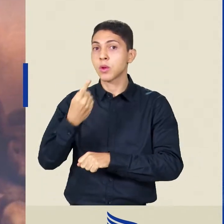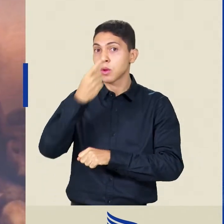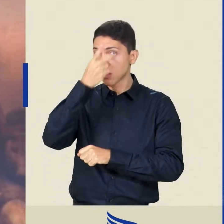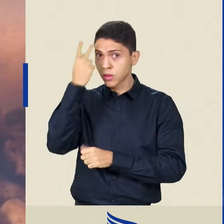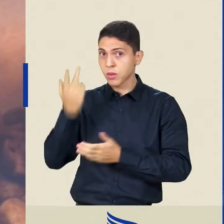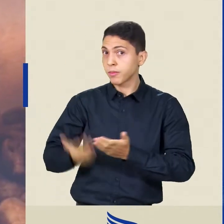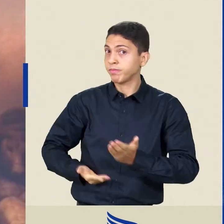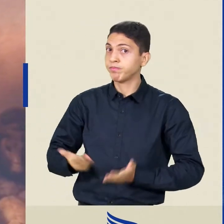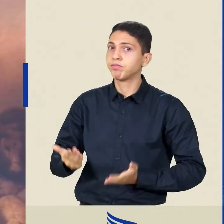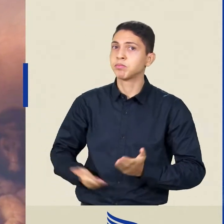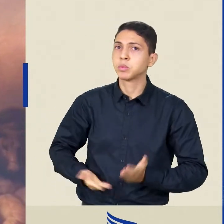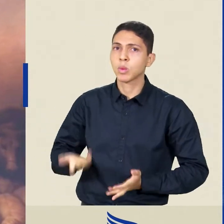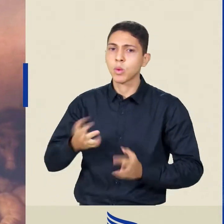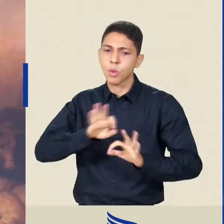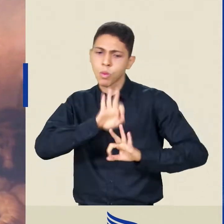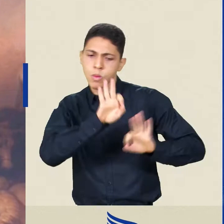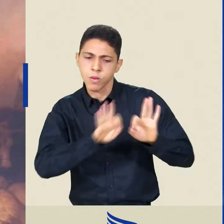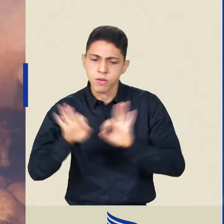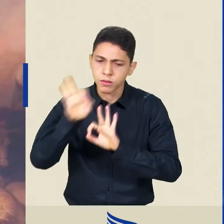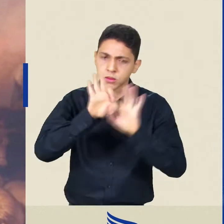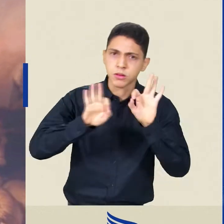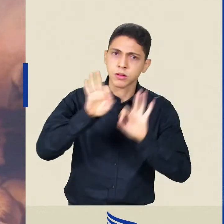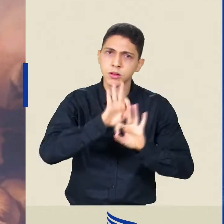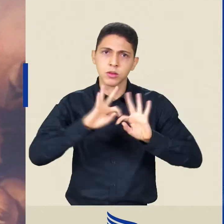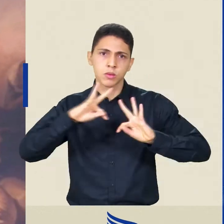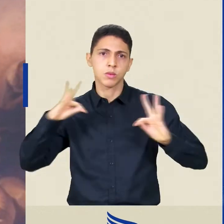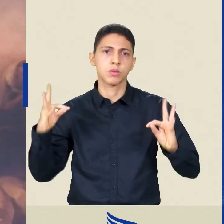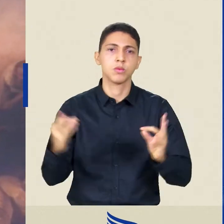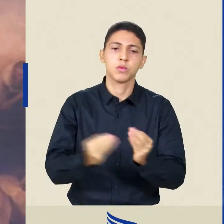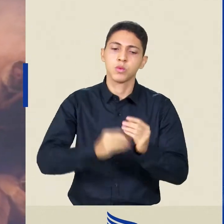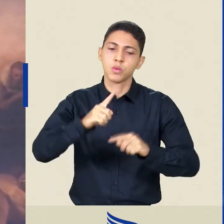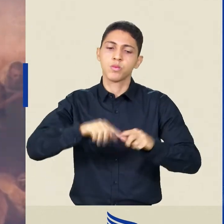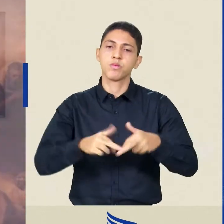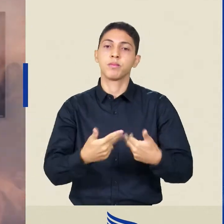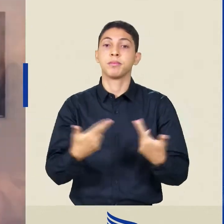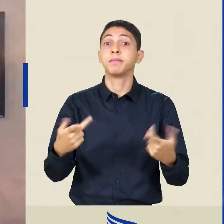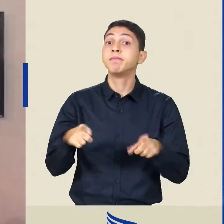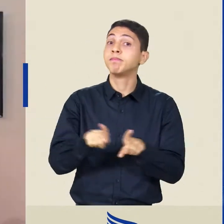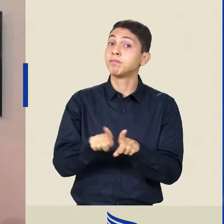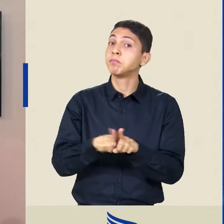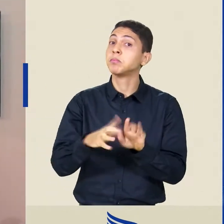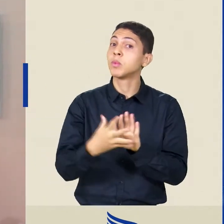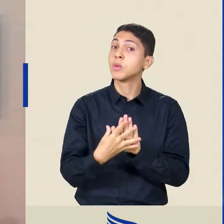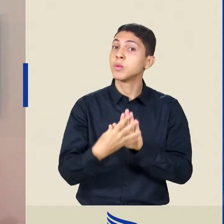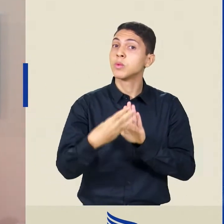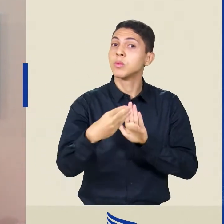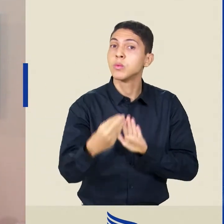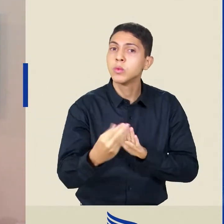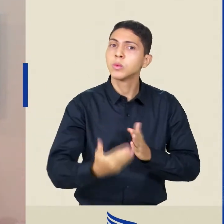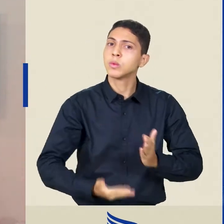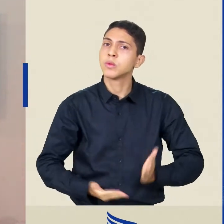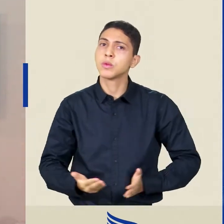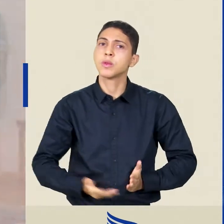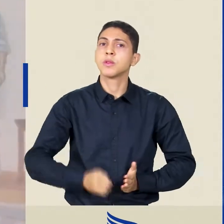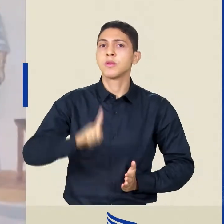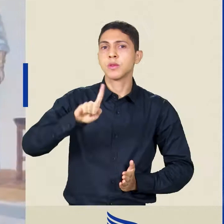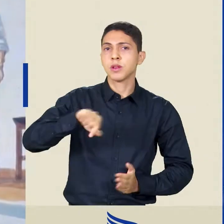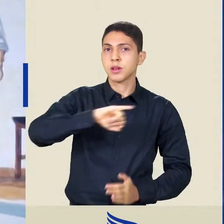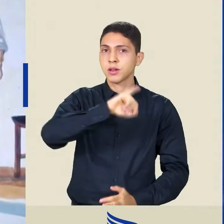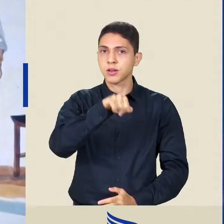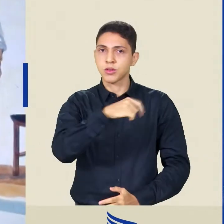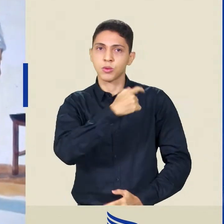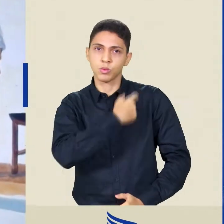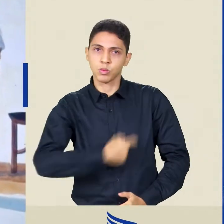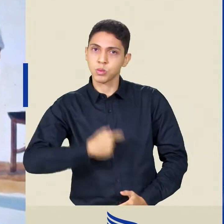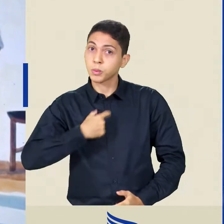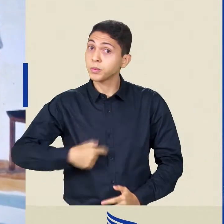que governava tudo o que ele tinha. Outro exemplo de mordomia é José. Primeiro, ele administrou